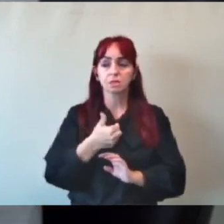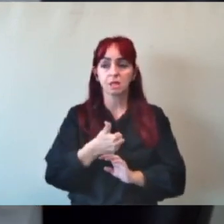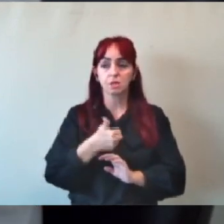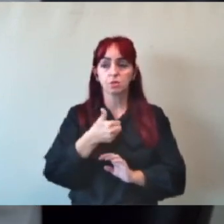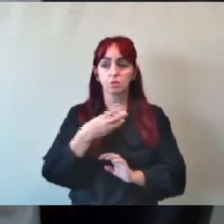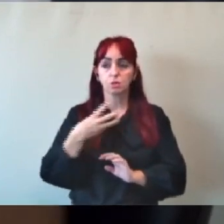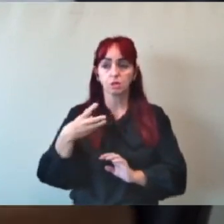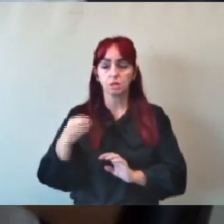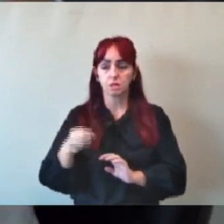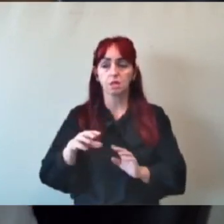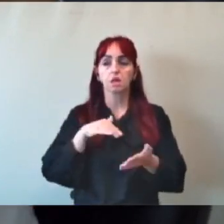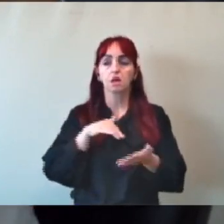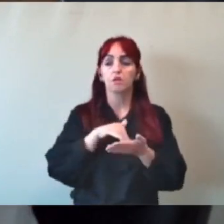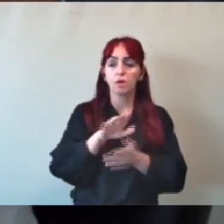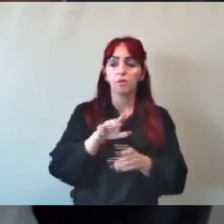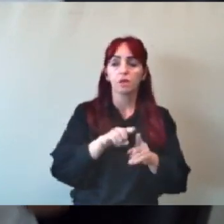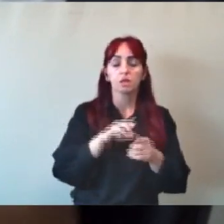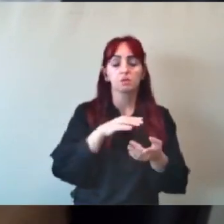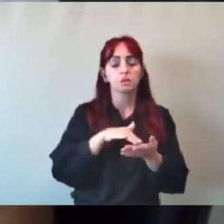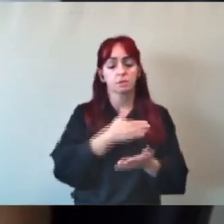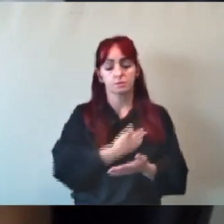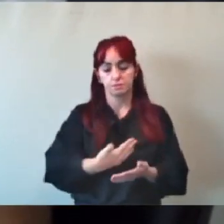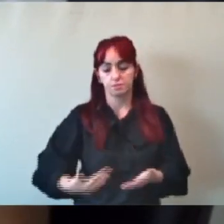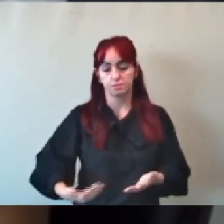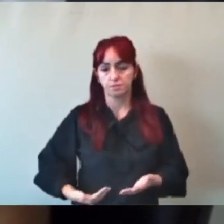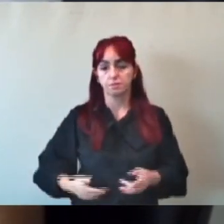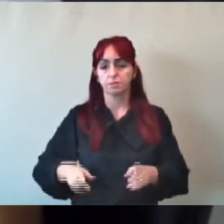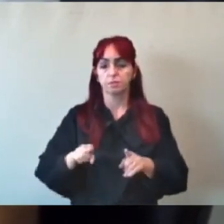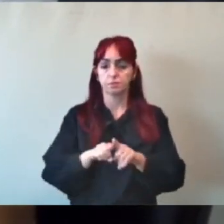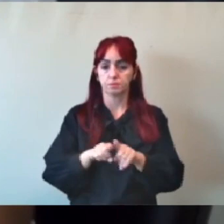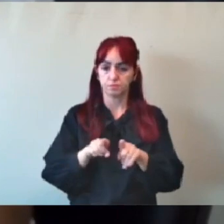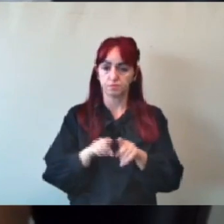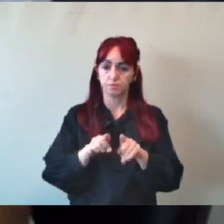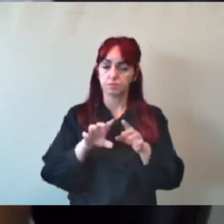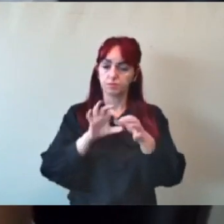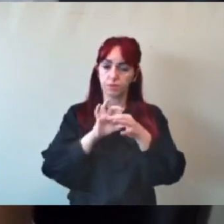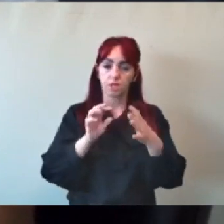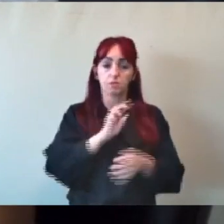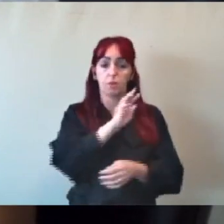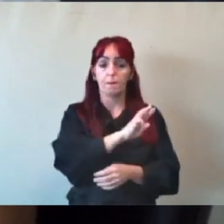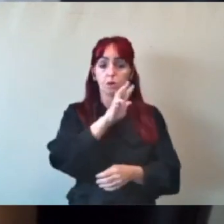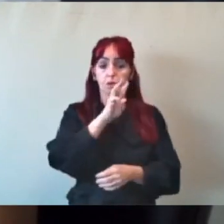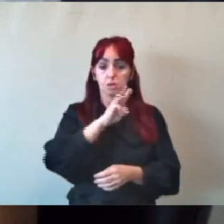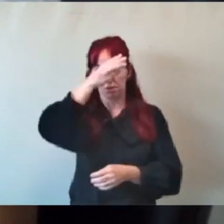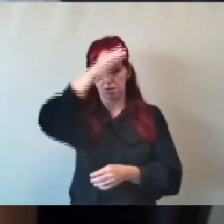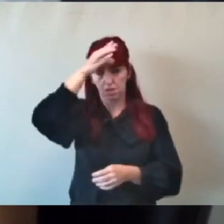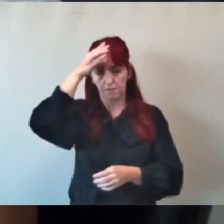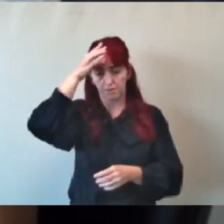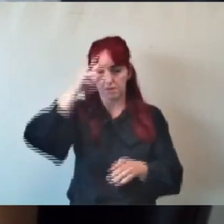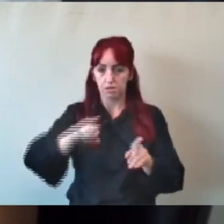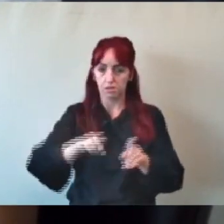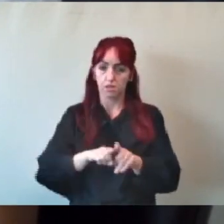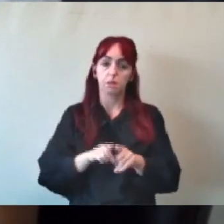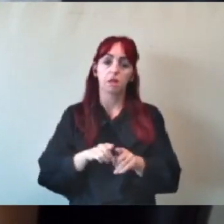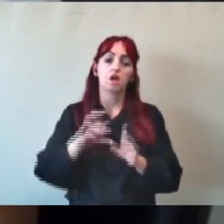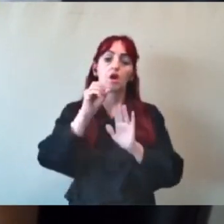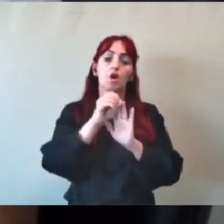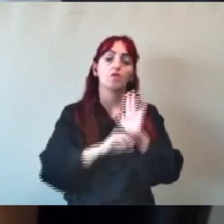Secretaria Municipal de Governo, secretário, também disponível no portal da Câmara. Ofício em resposta a requerimento de